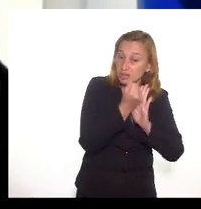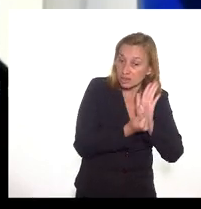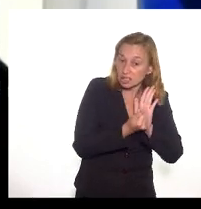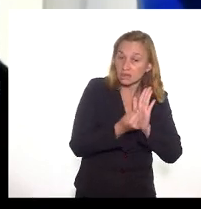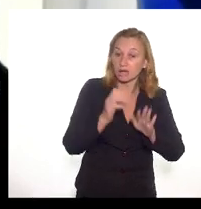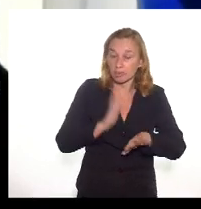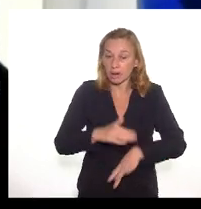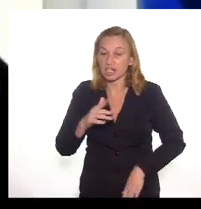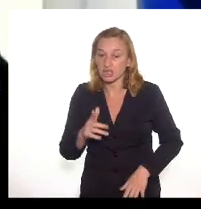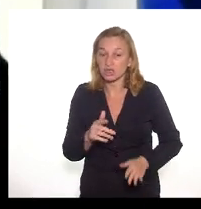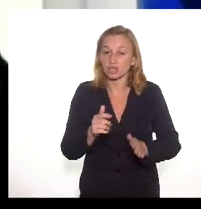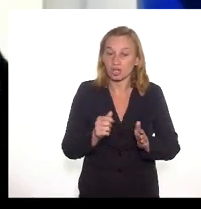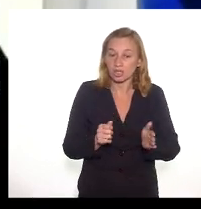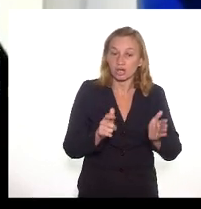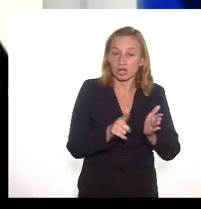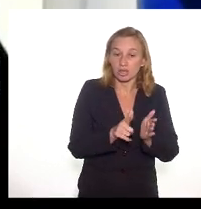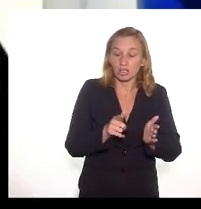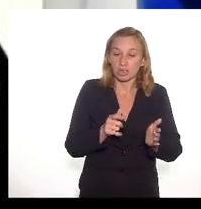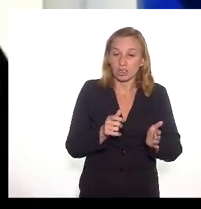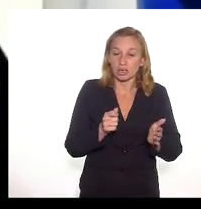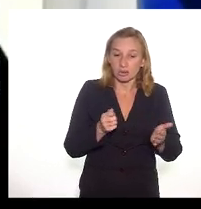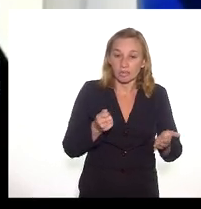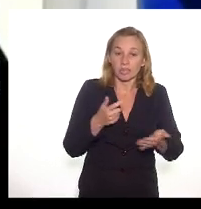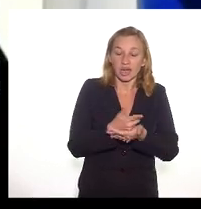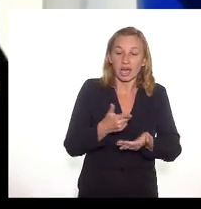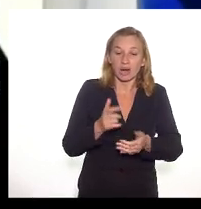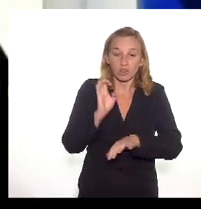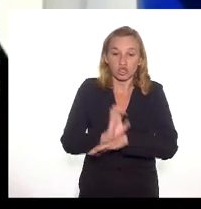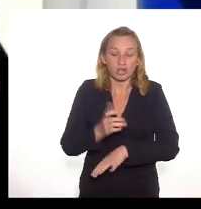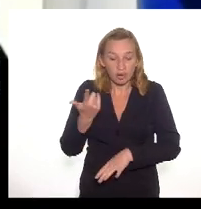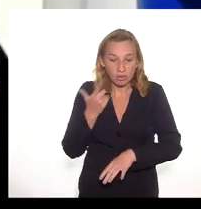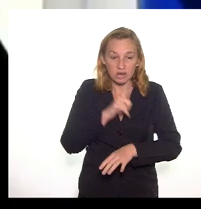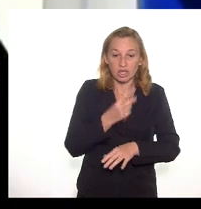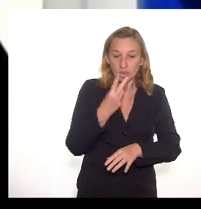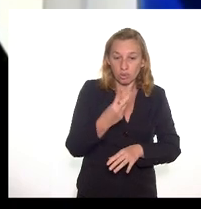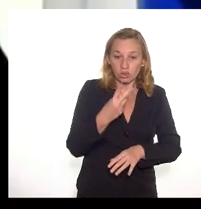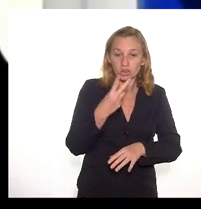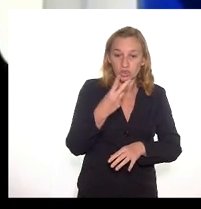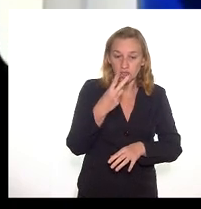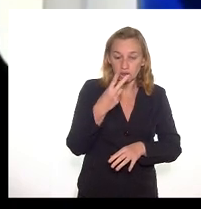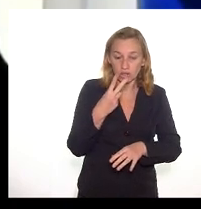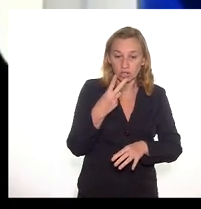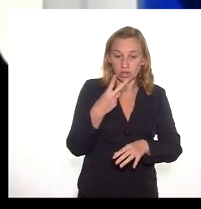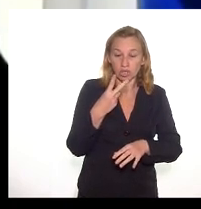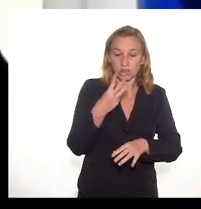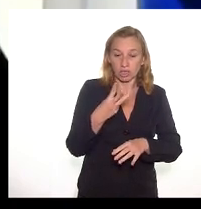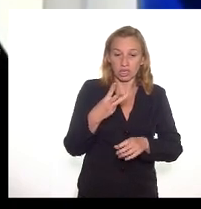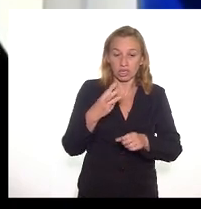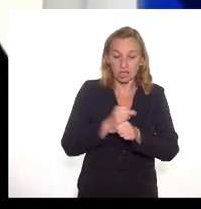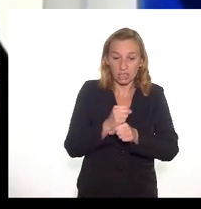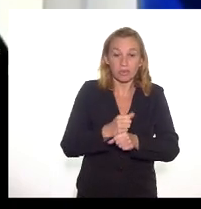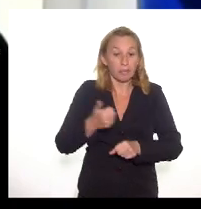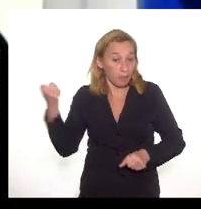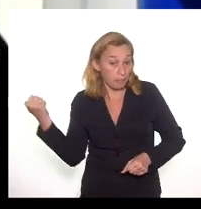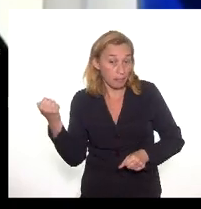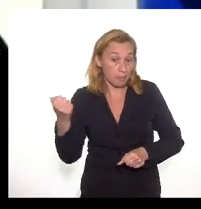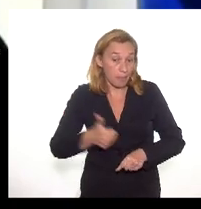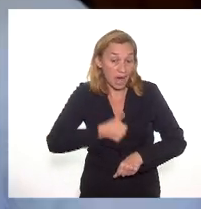vamos ter mais receita e o Estado vai passar nos 2, 3 primeiros anos aí muito melhor do que foi nos últimos